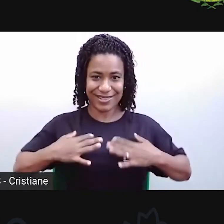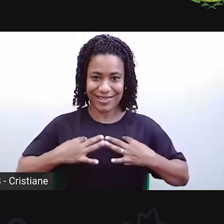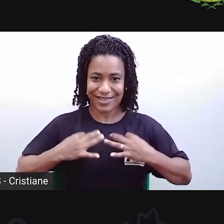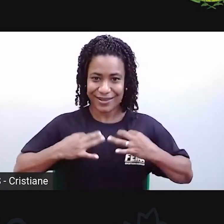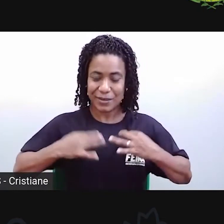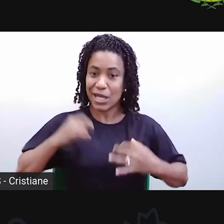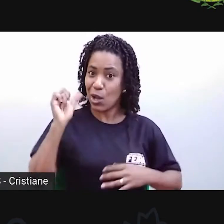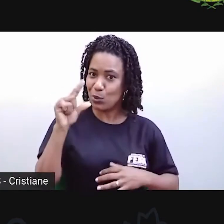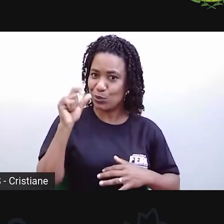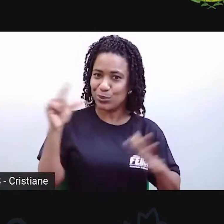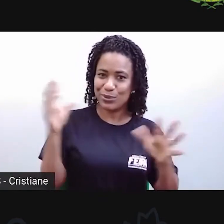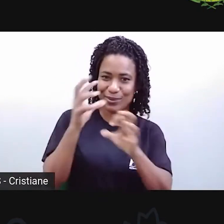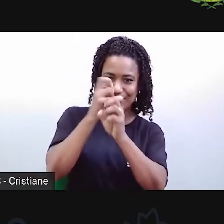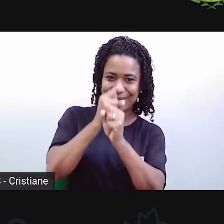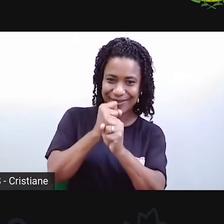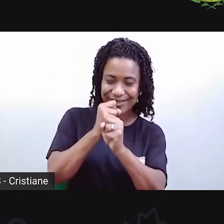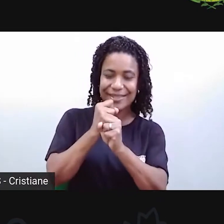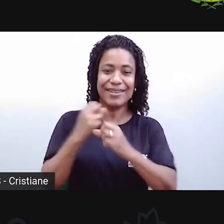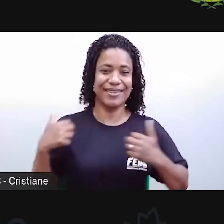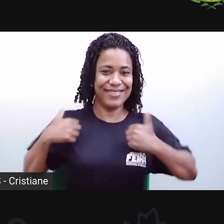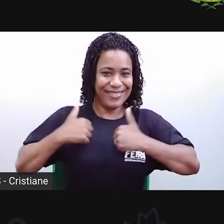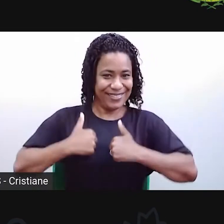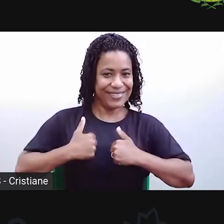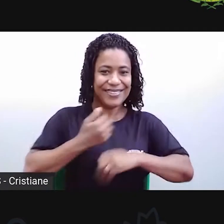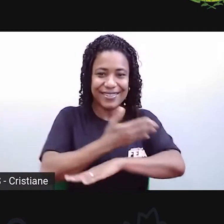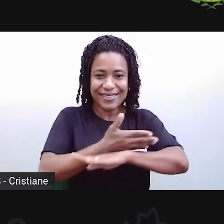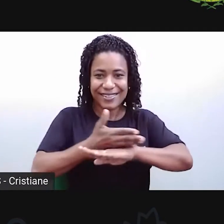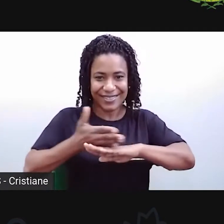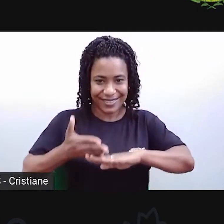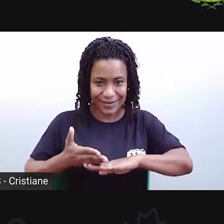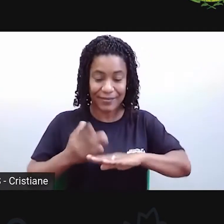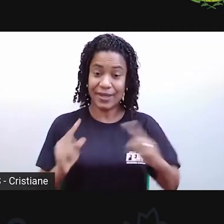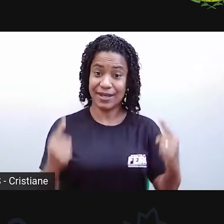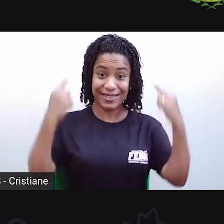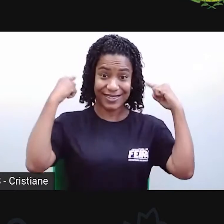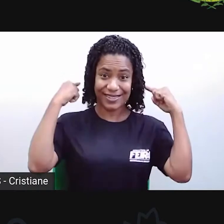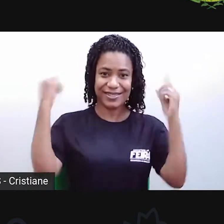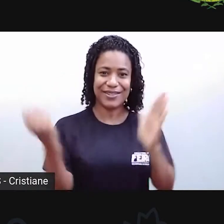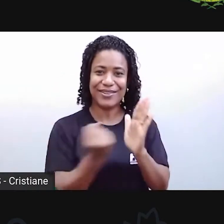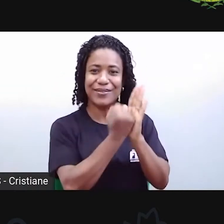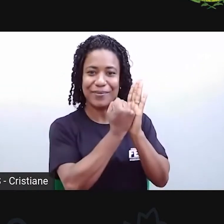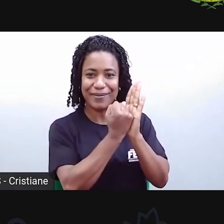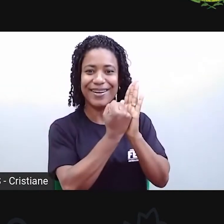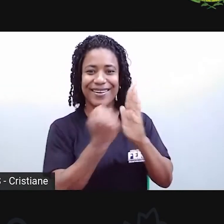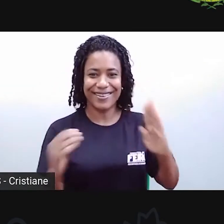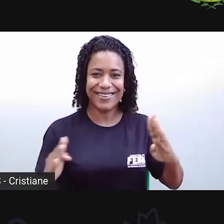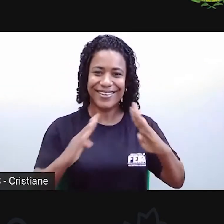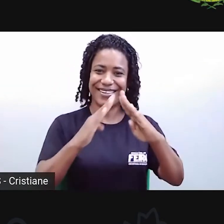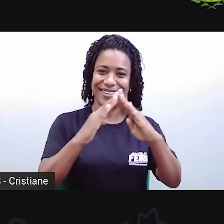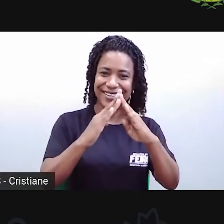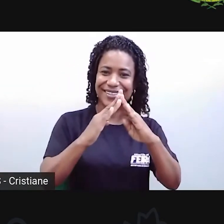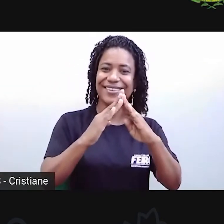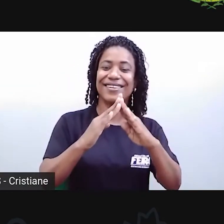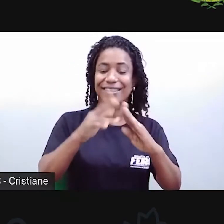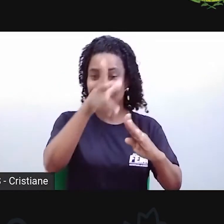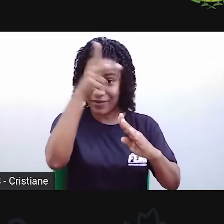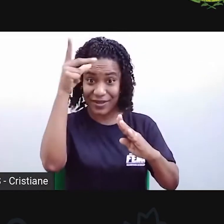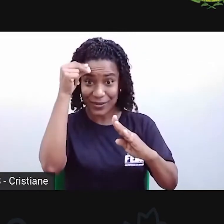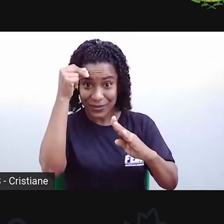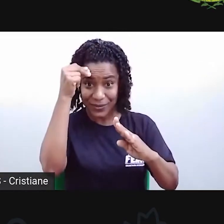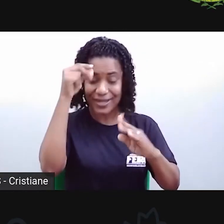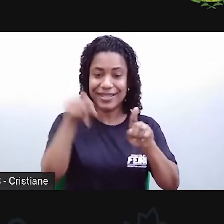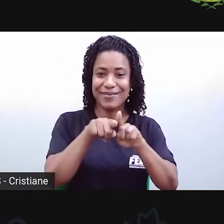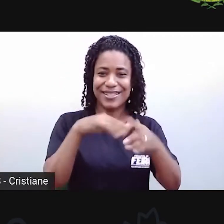preta, e por cima dessa camisa um jaleco branco. Atrás de mim tem um painel com a logomarca da Prefeitura e